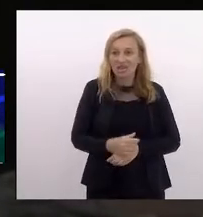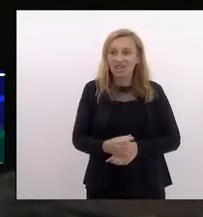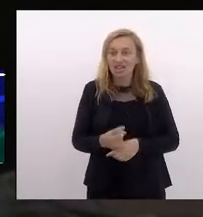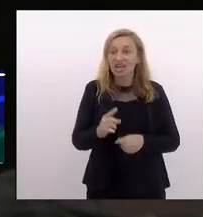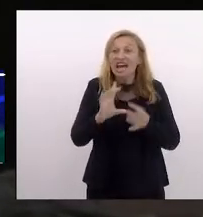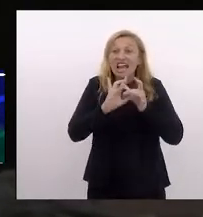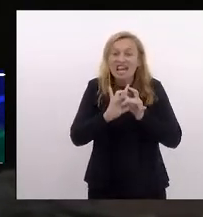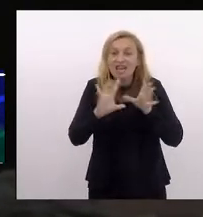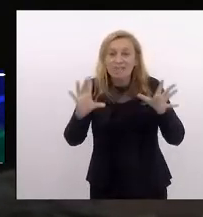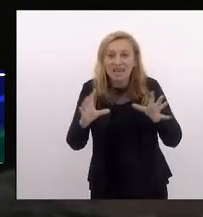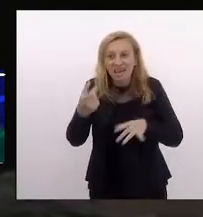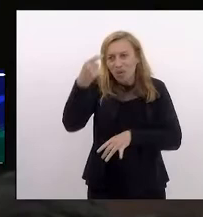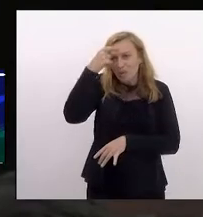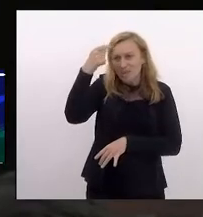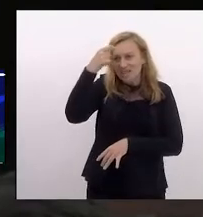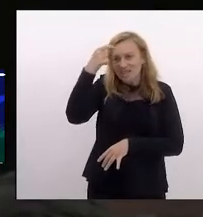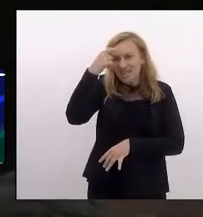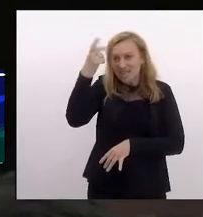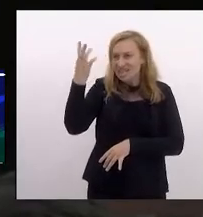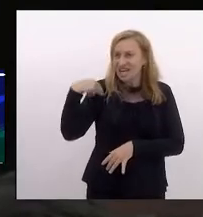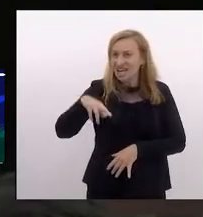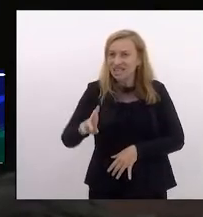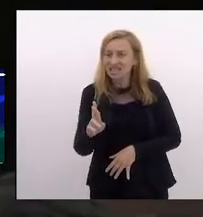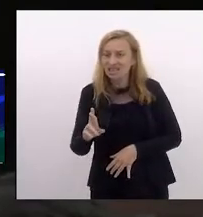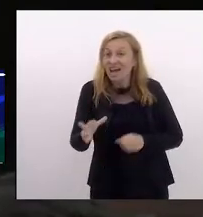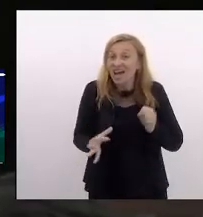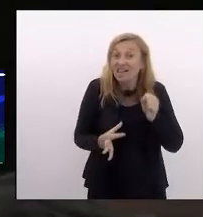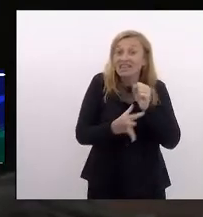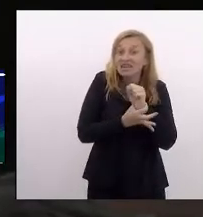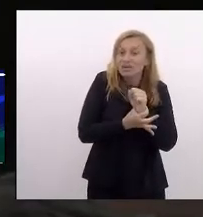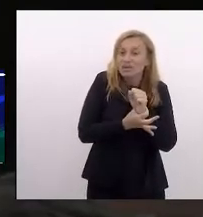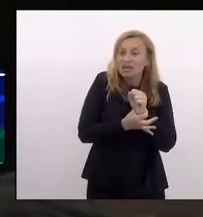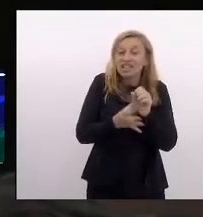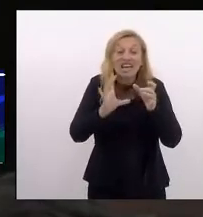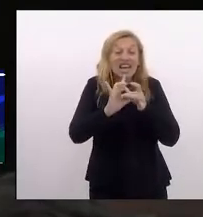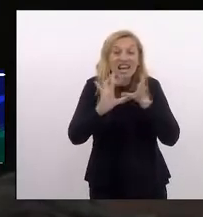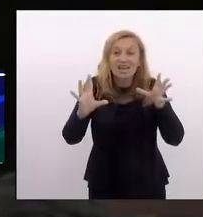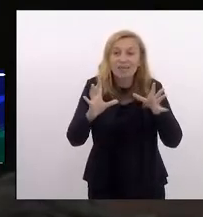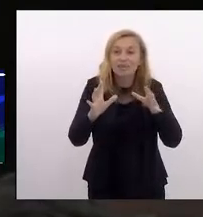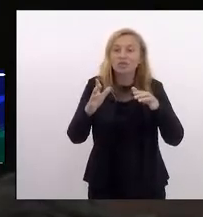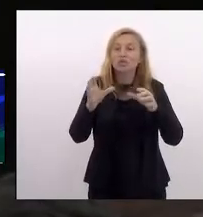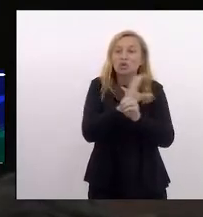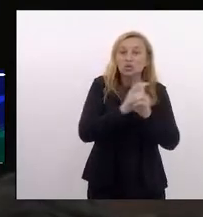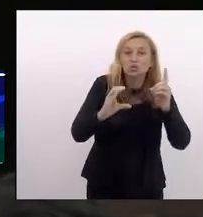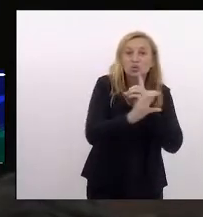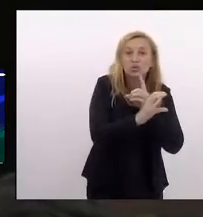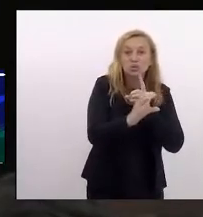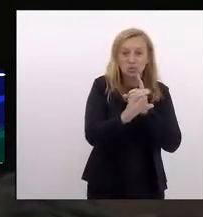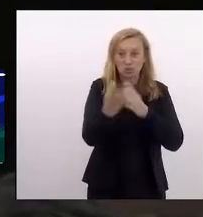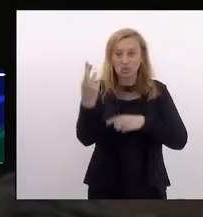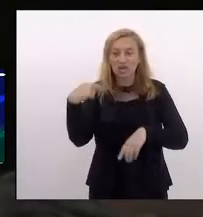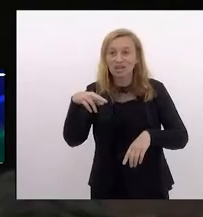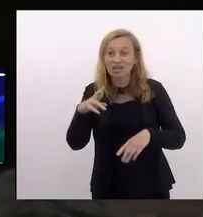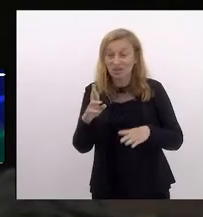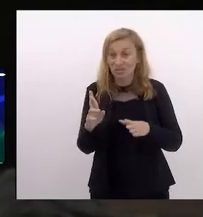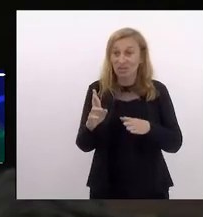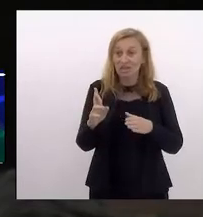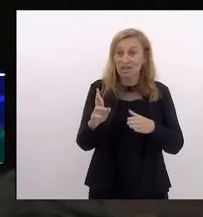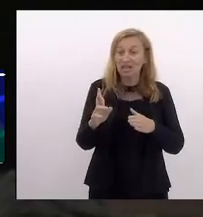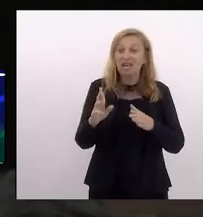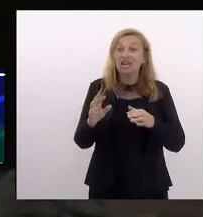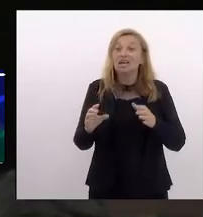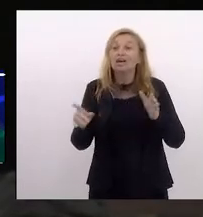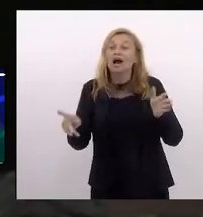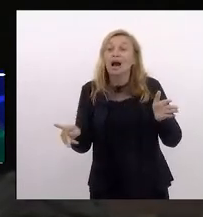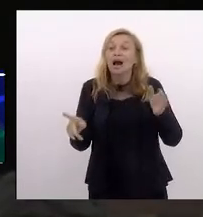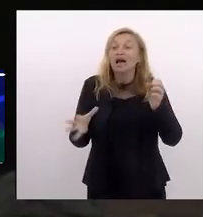Inviolável a liberdade de consciência e de crença assegurando o livre exercício dos cultos religiosos e garantida na forma